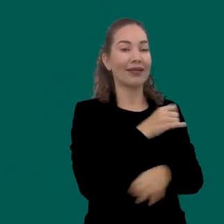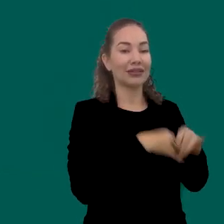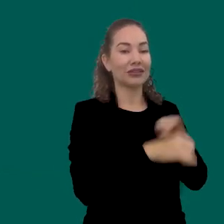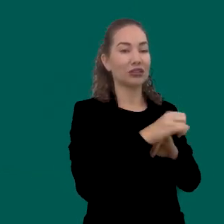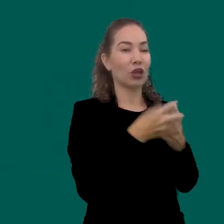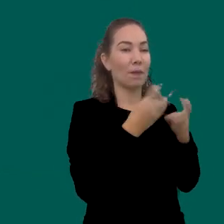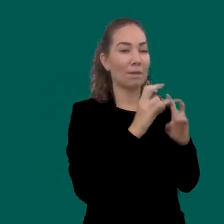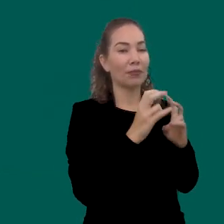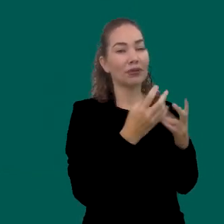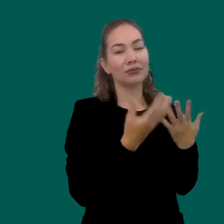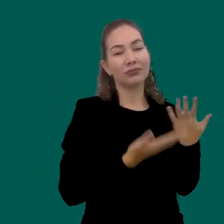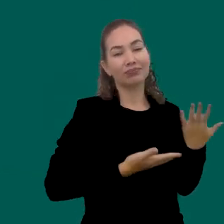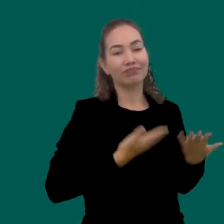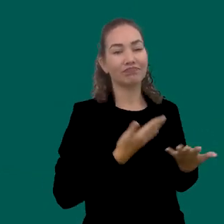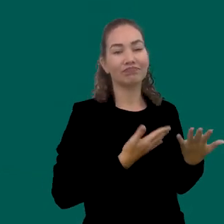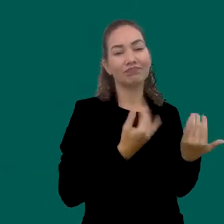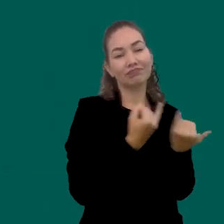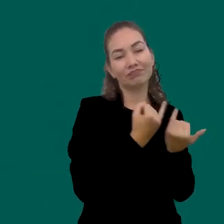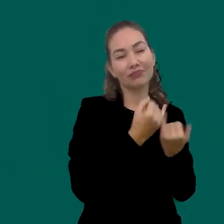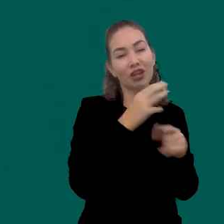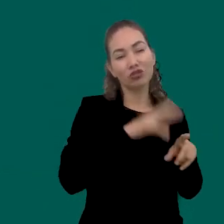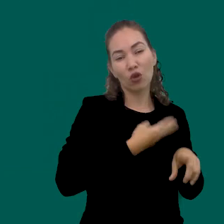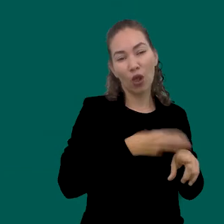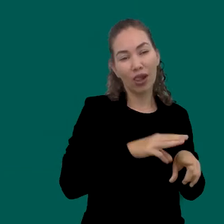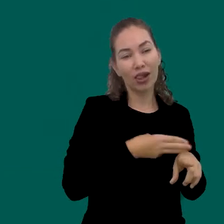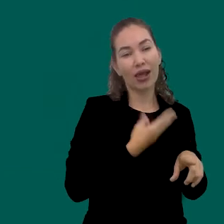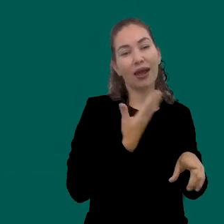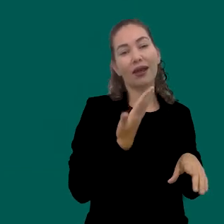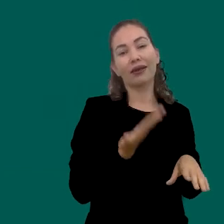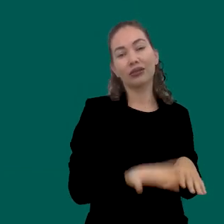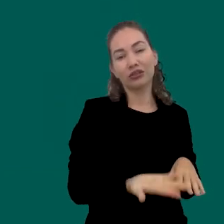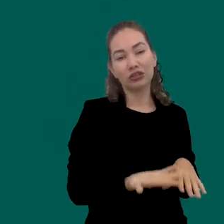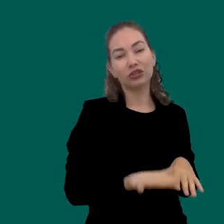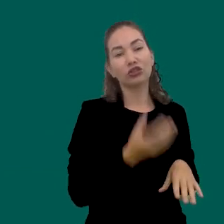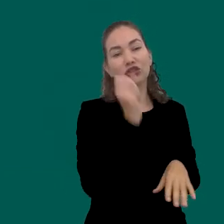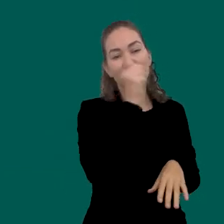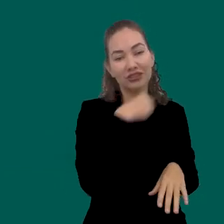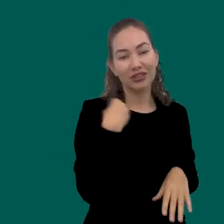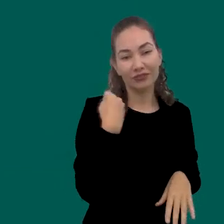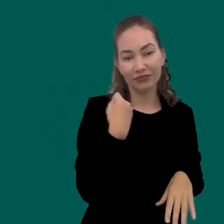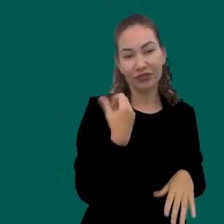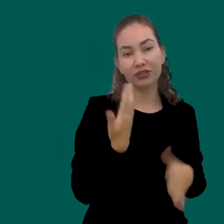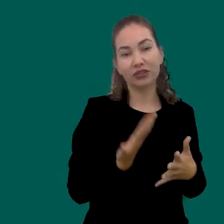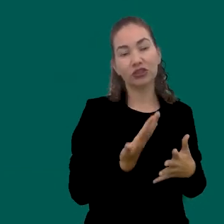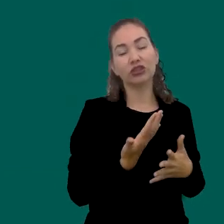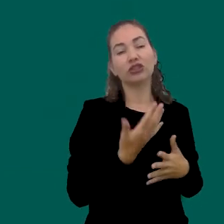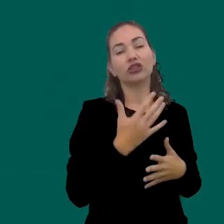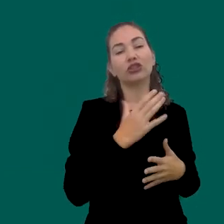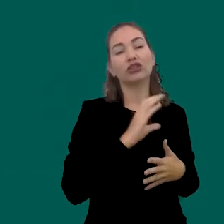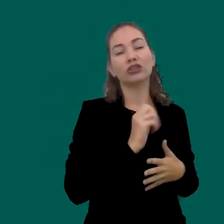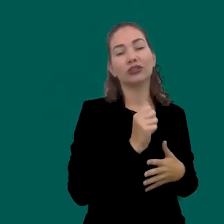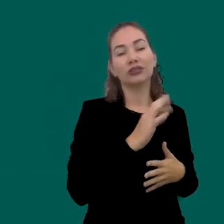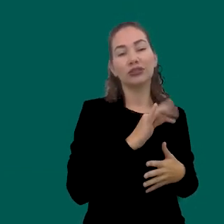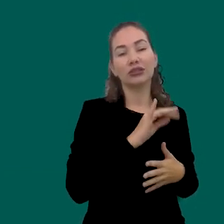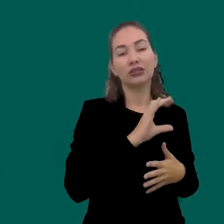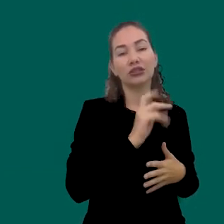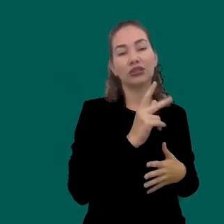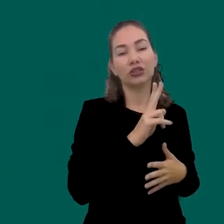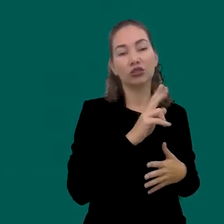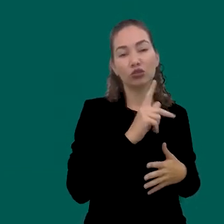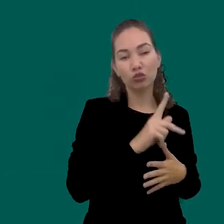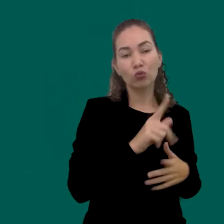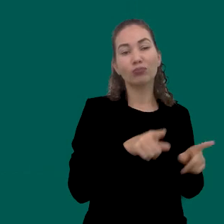muitas besteirinhas, vamos dizer assim, um chocolate, a questão da própria cerveja, ketchup, essas coisas assim